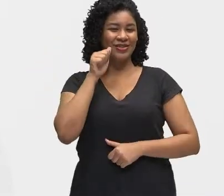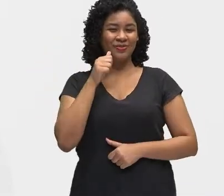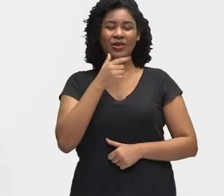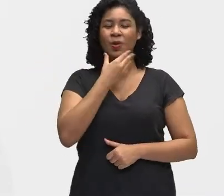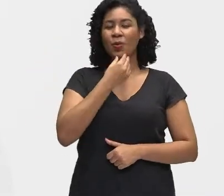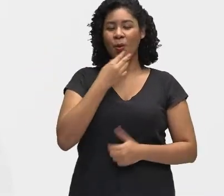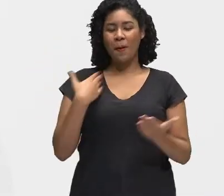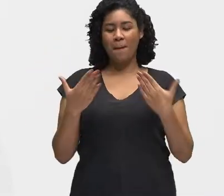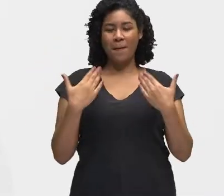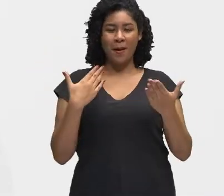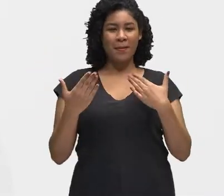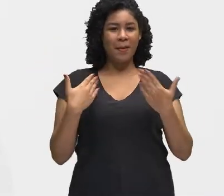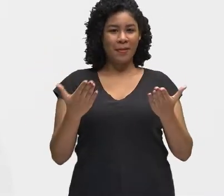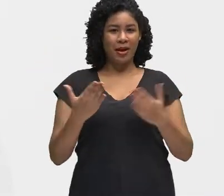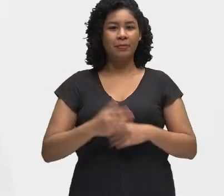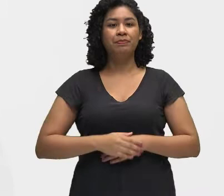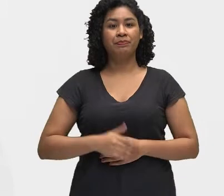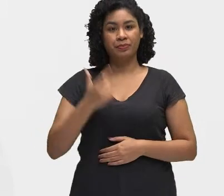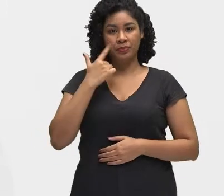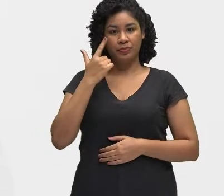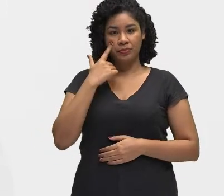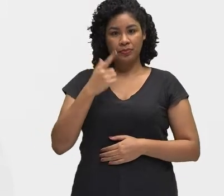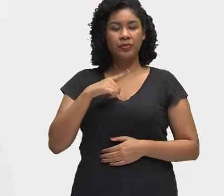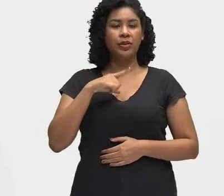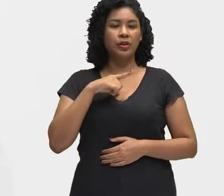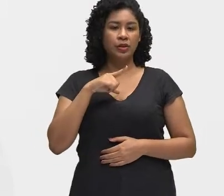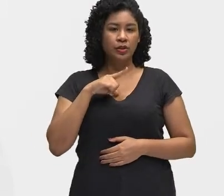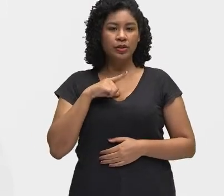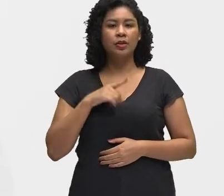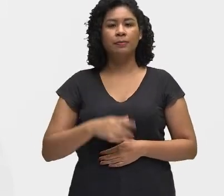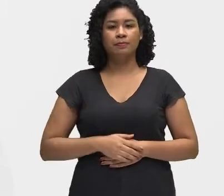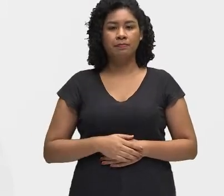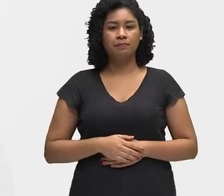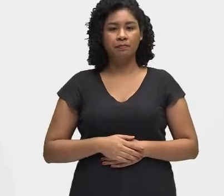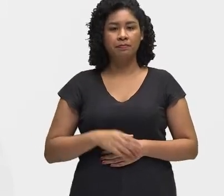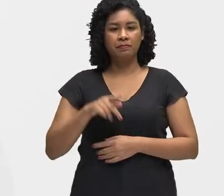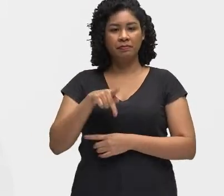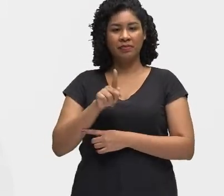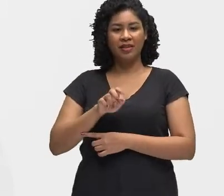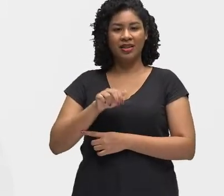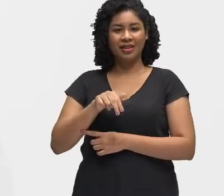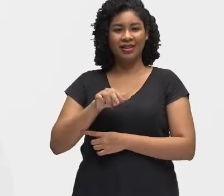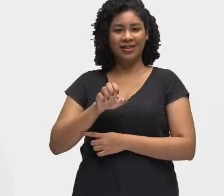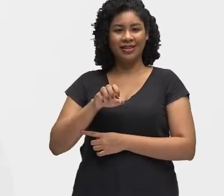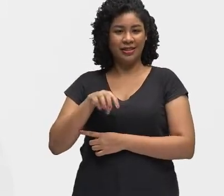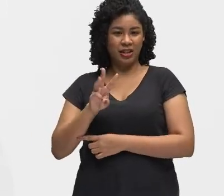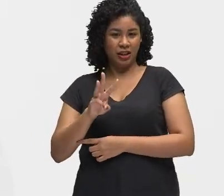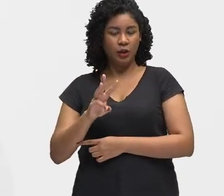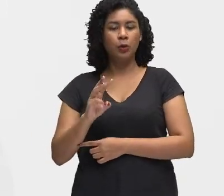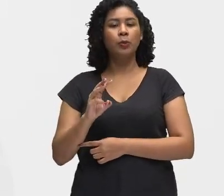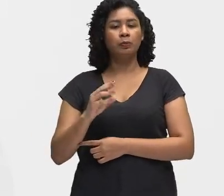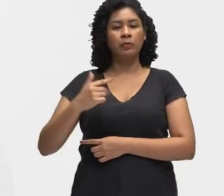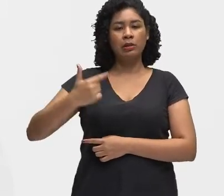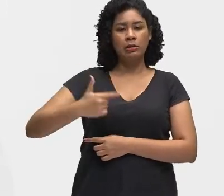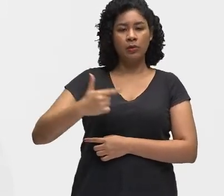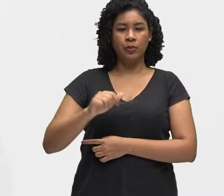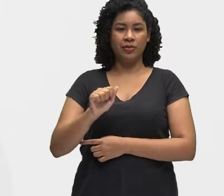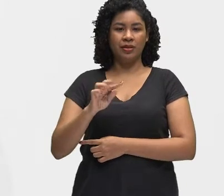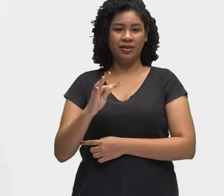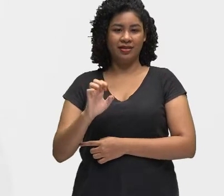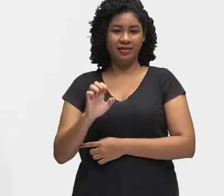Dani. Knew, que é o verbo conhecer no passado. Ate, verbo comer, comi, comeram.